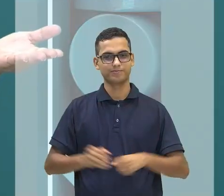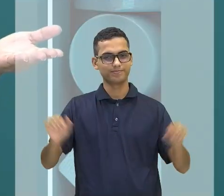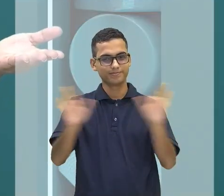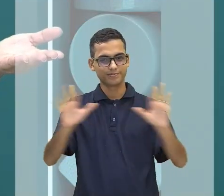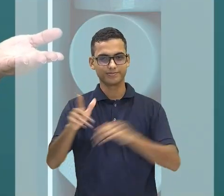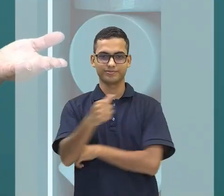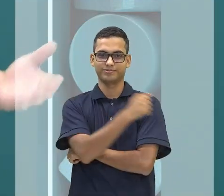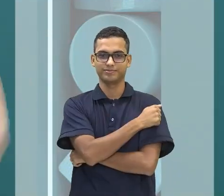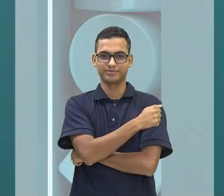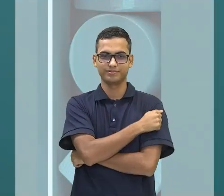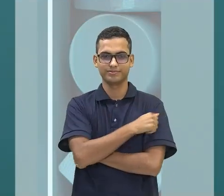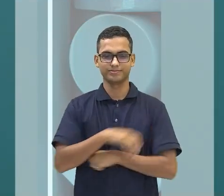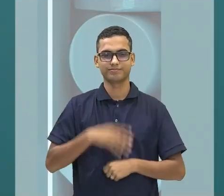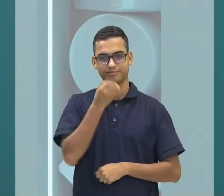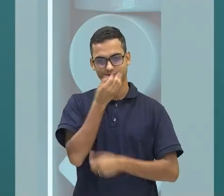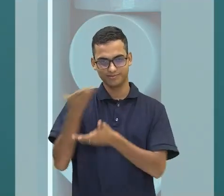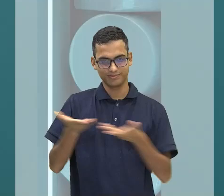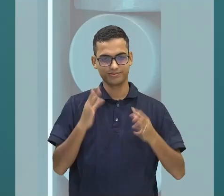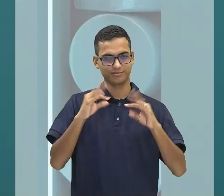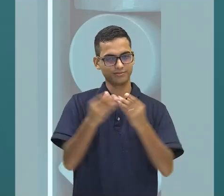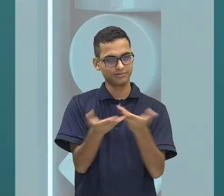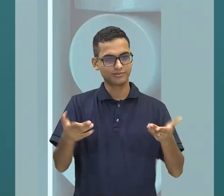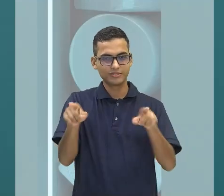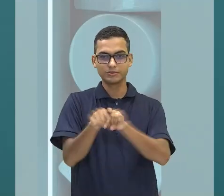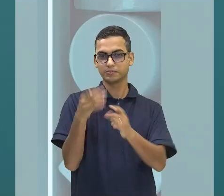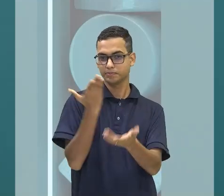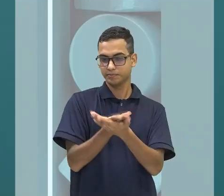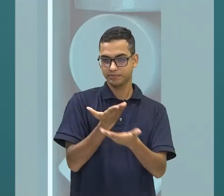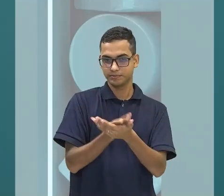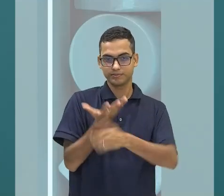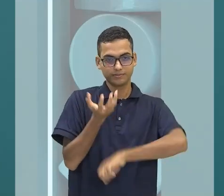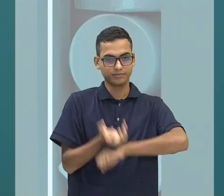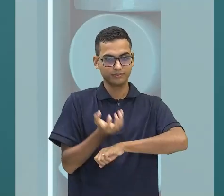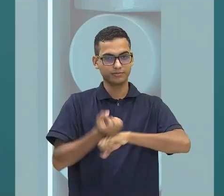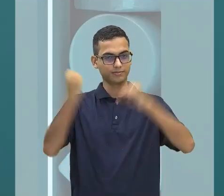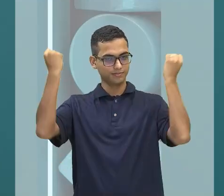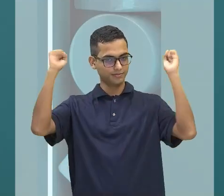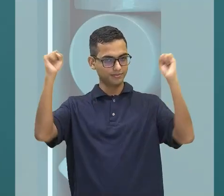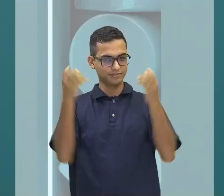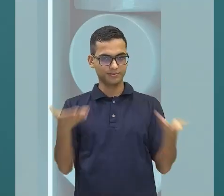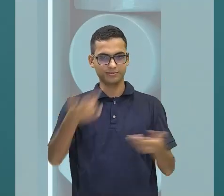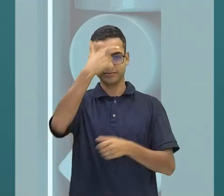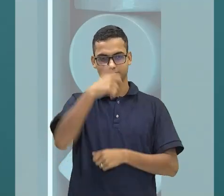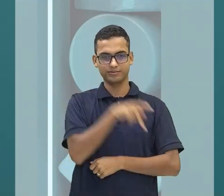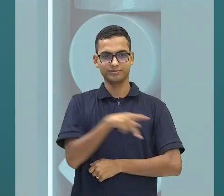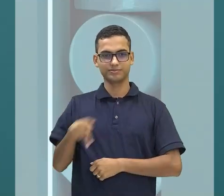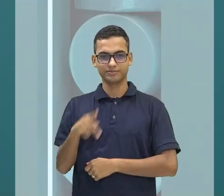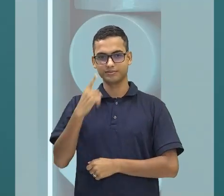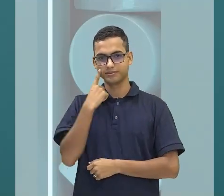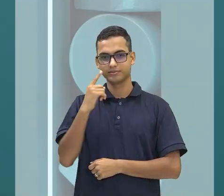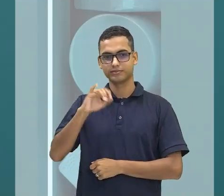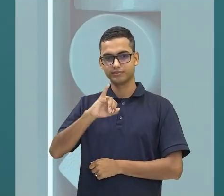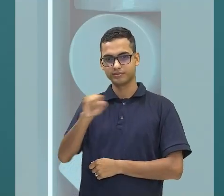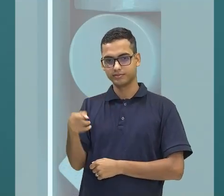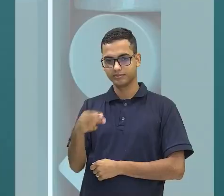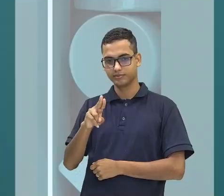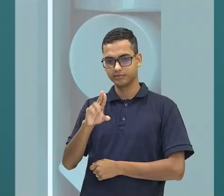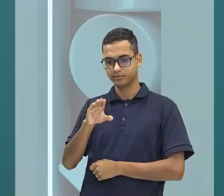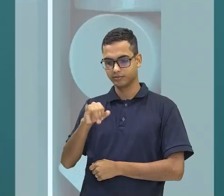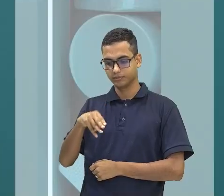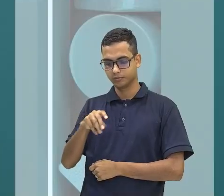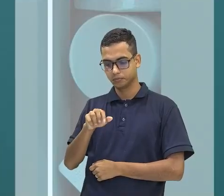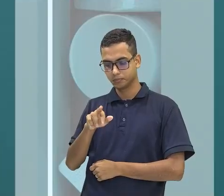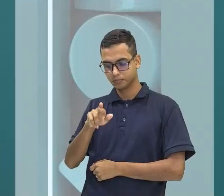Oi, gente! Sejam bem-vindos à nossa aula de Educação Física. Eu sou a professora Jucimara Brito e estou